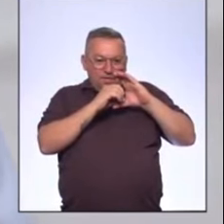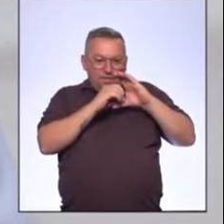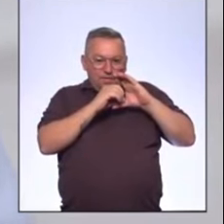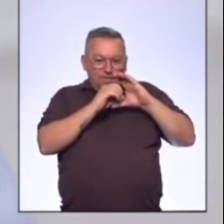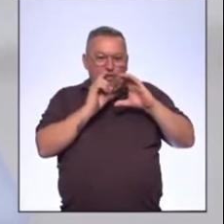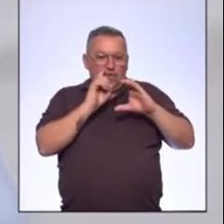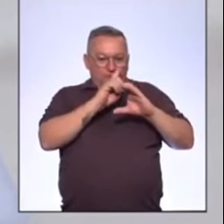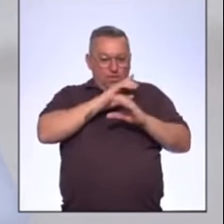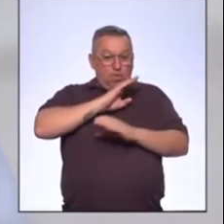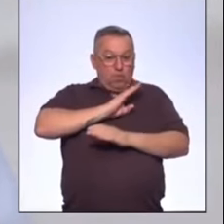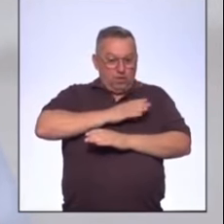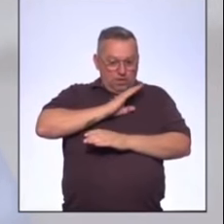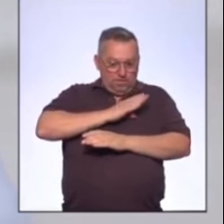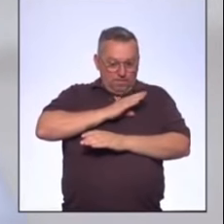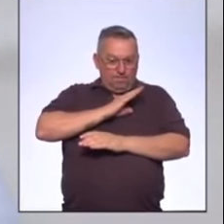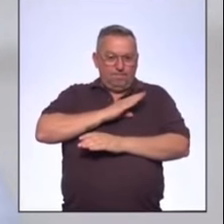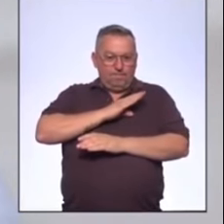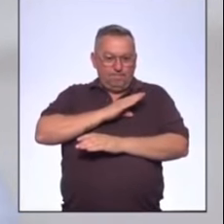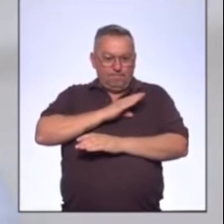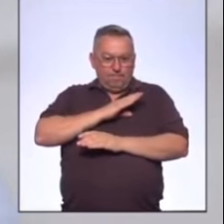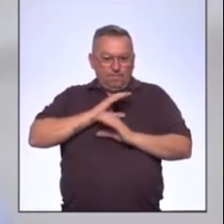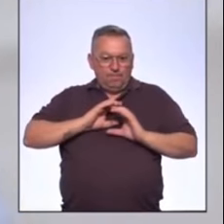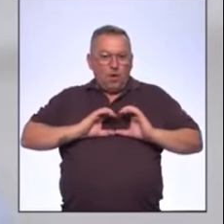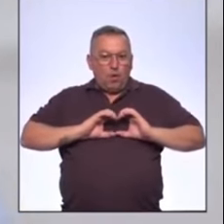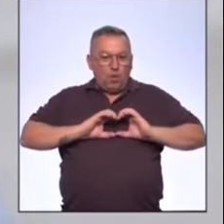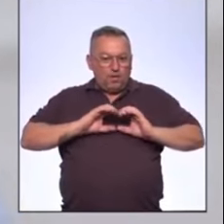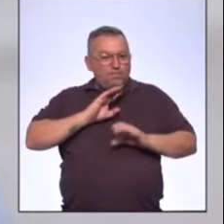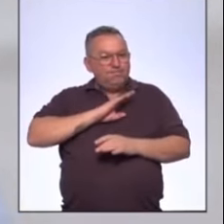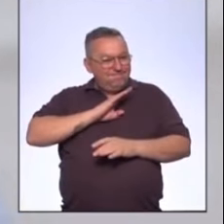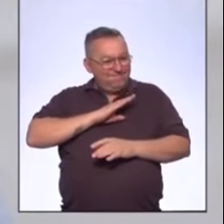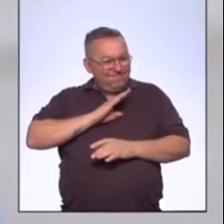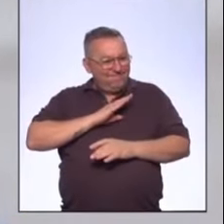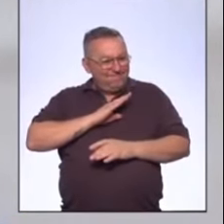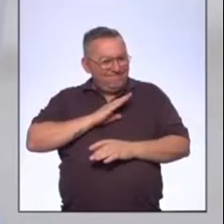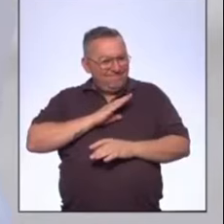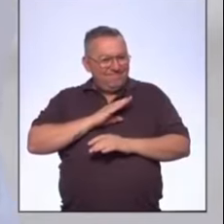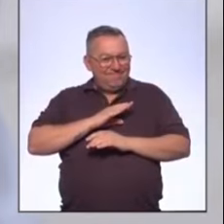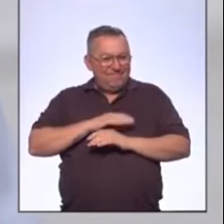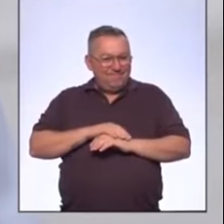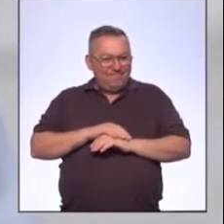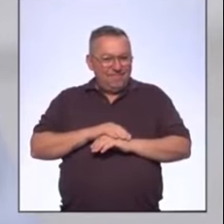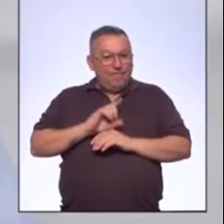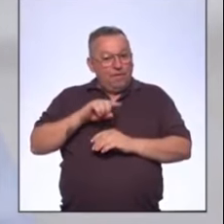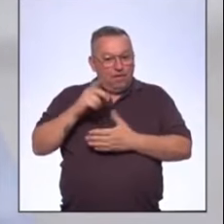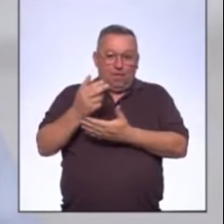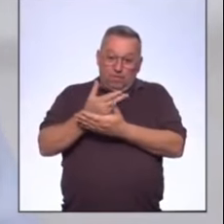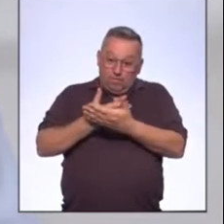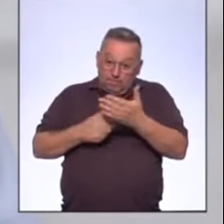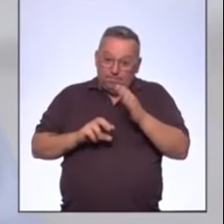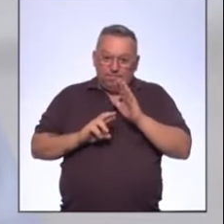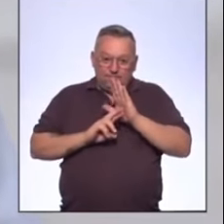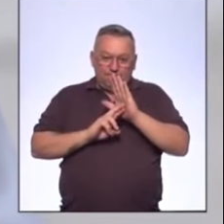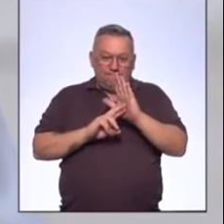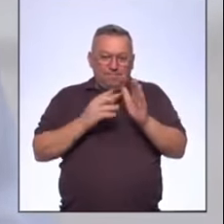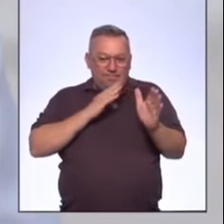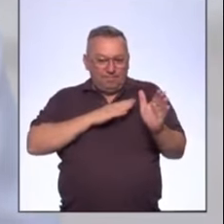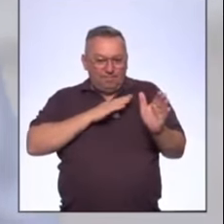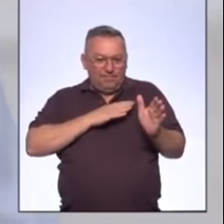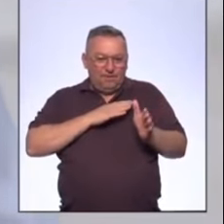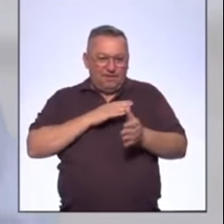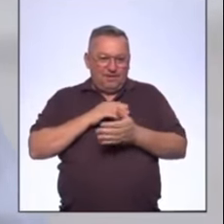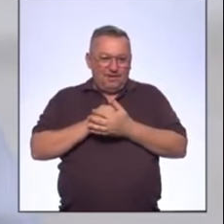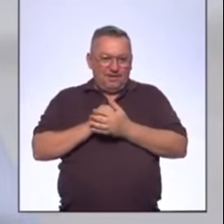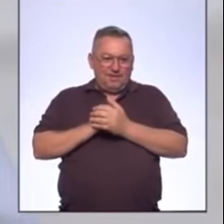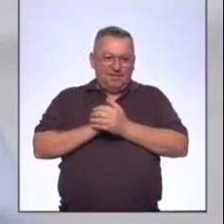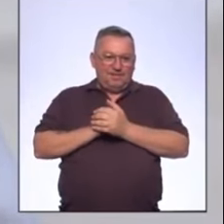um coração, tá? Esse cara aqui é o coração. Quer dizer, é um desenho representando o coração, tá